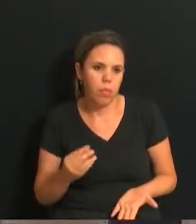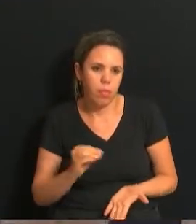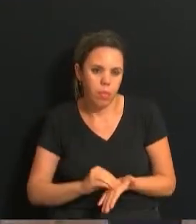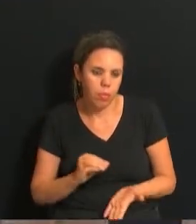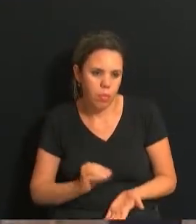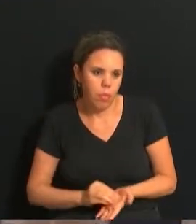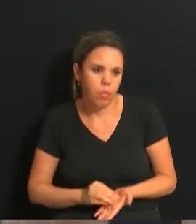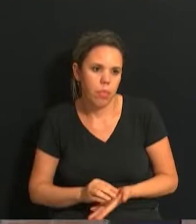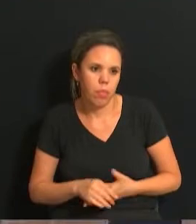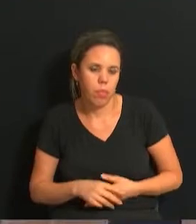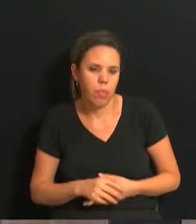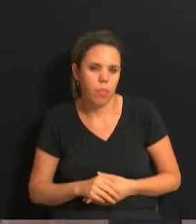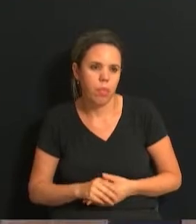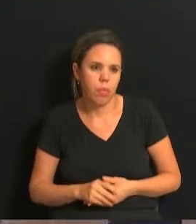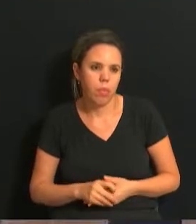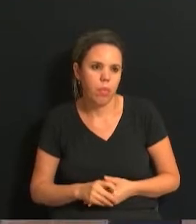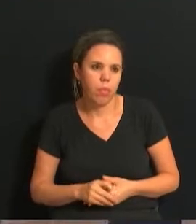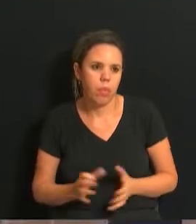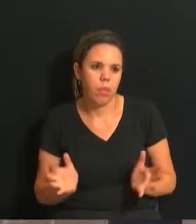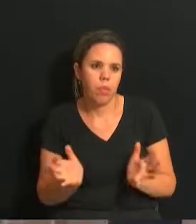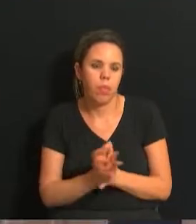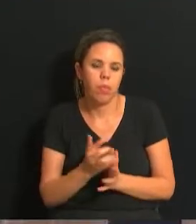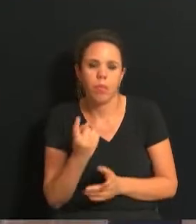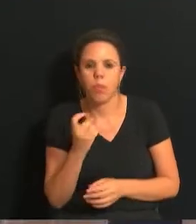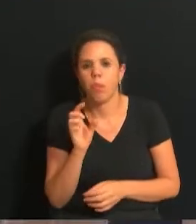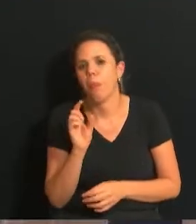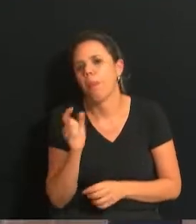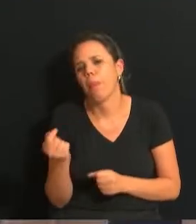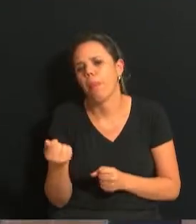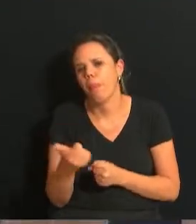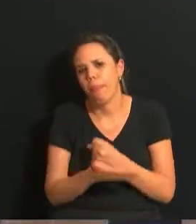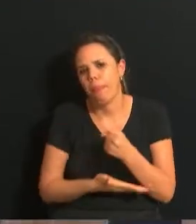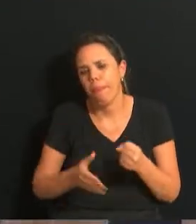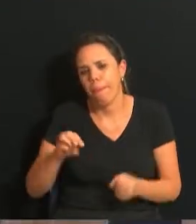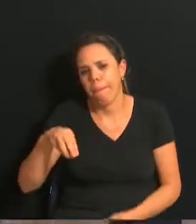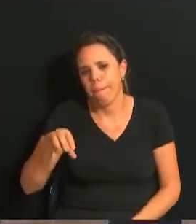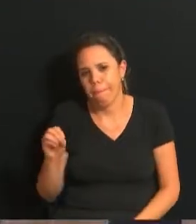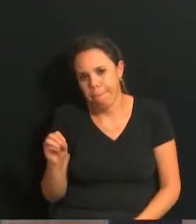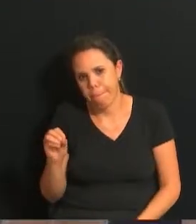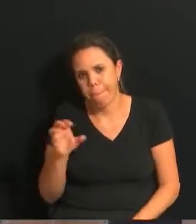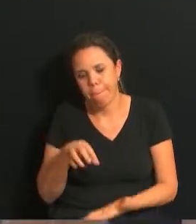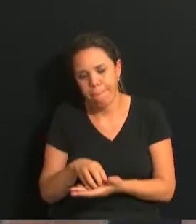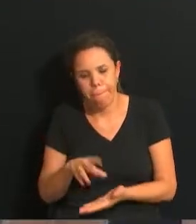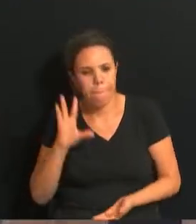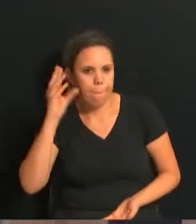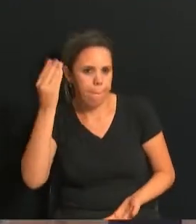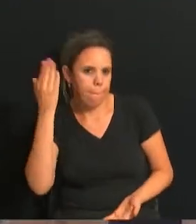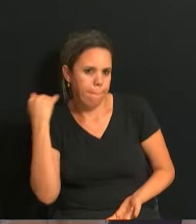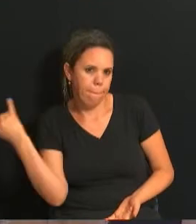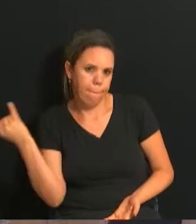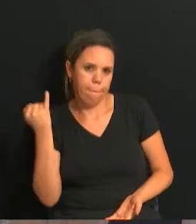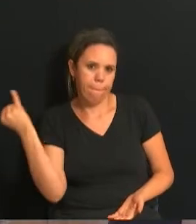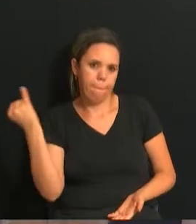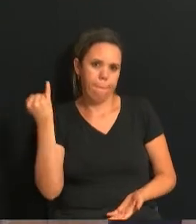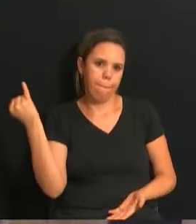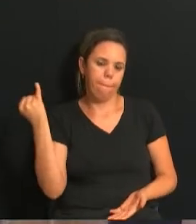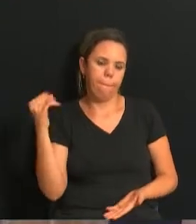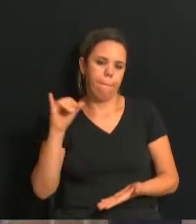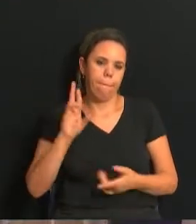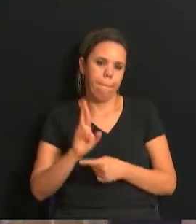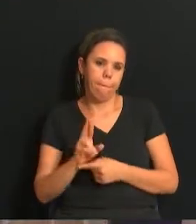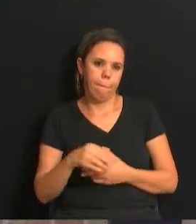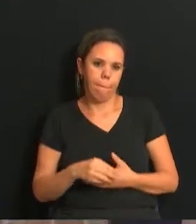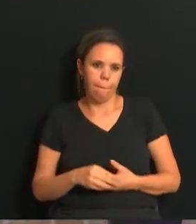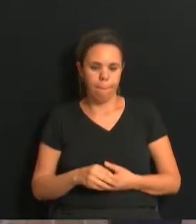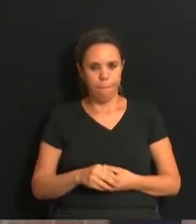né? Quer dizer, uma equipe é insuficiente. Estar lá no SEAMO, a gente entende a importância do centro de referência e